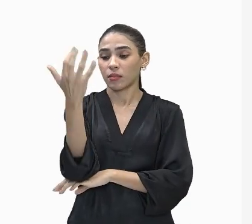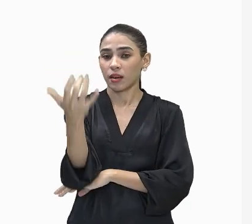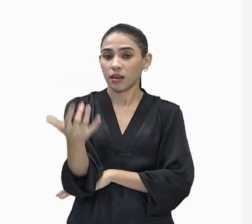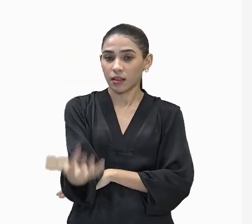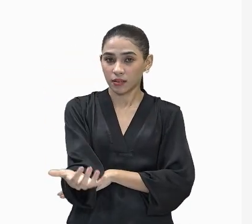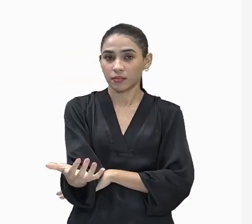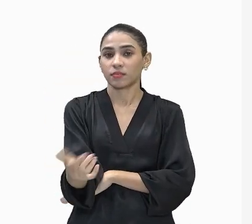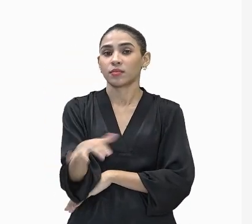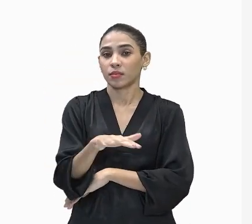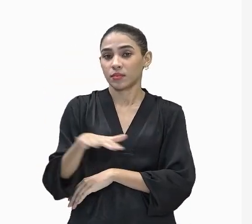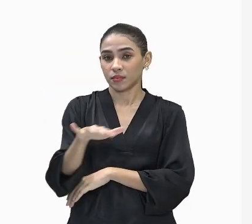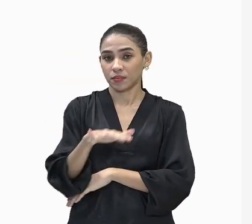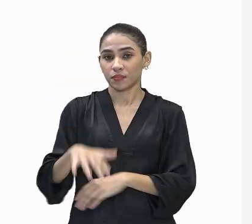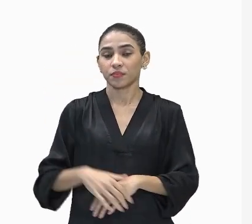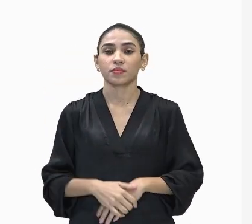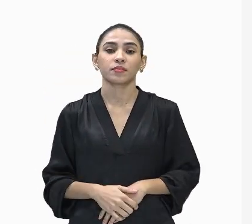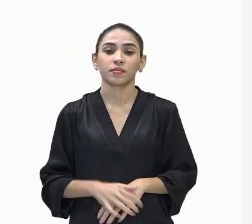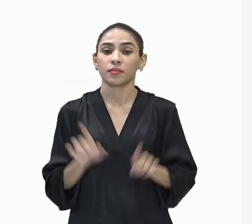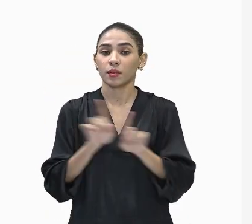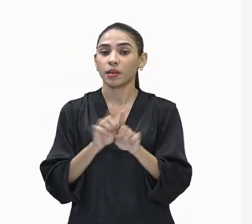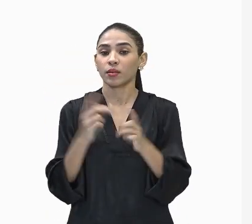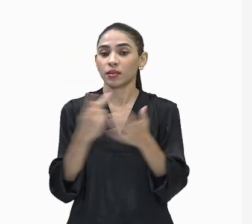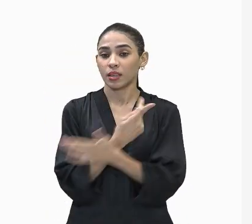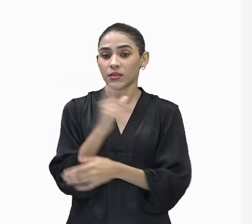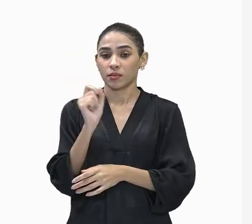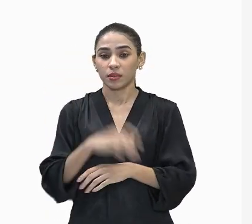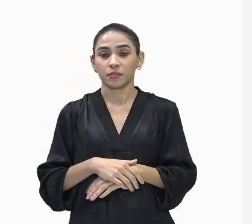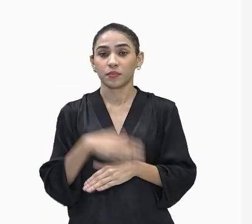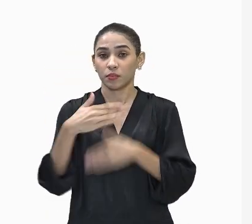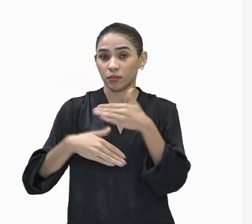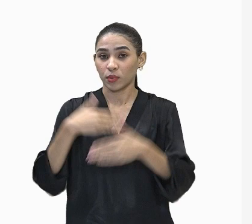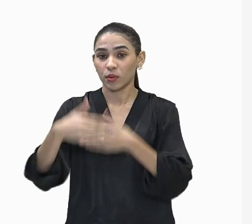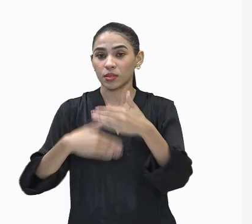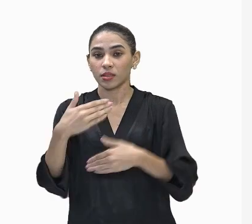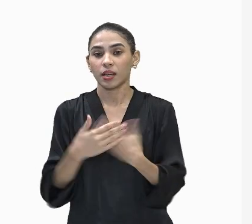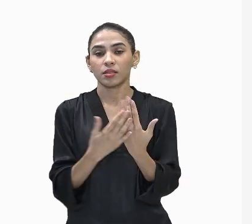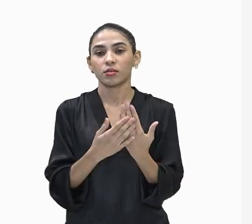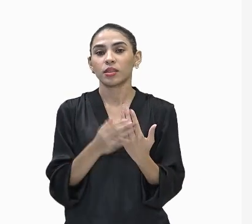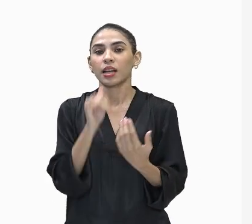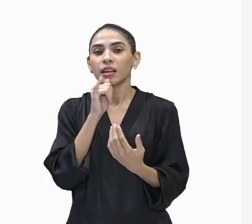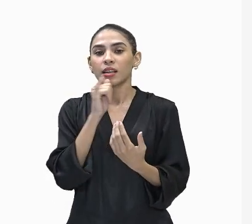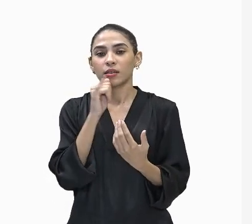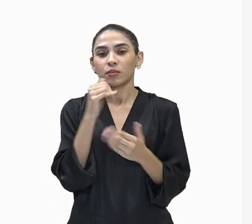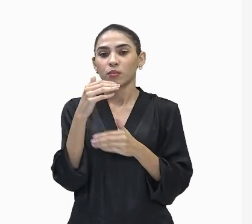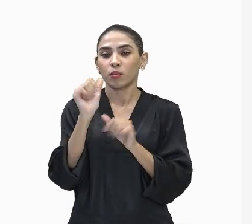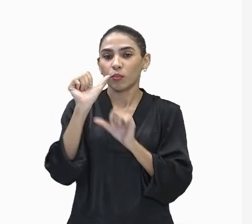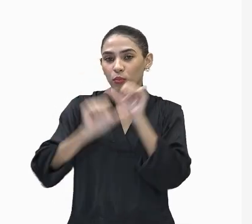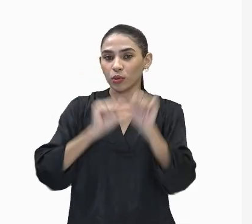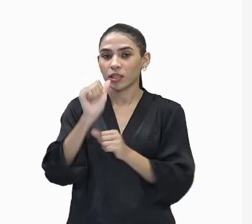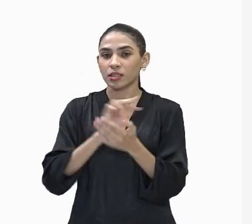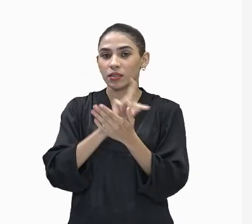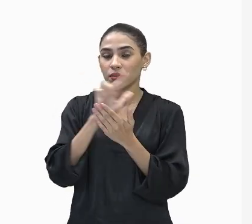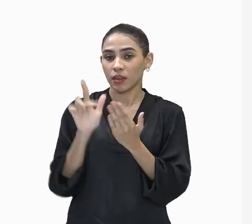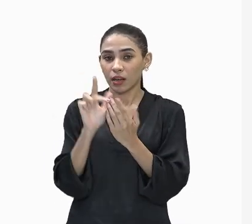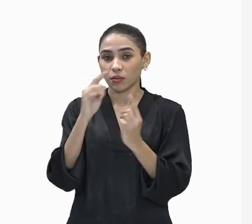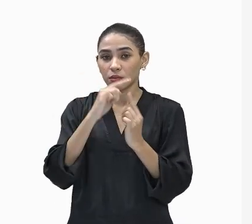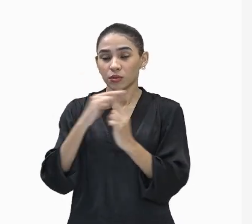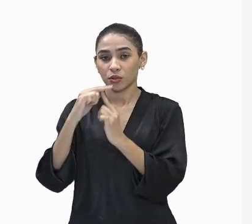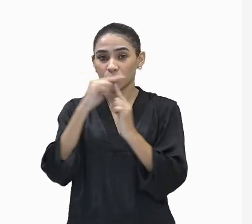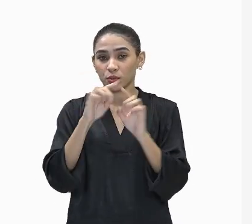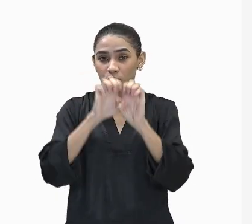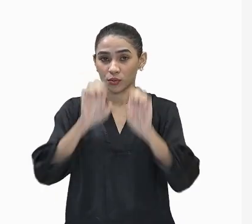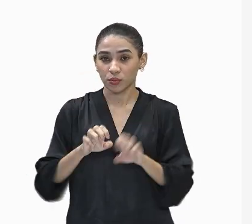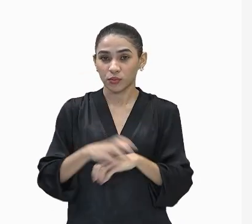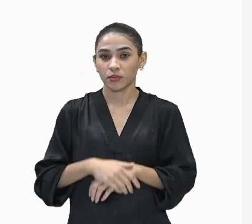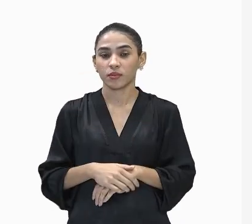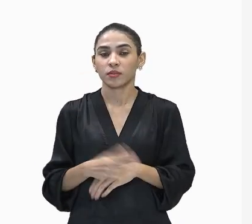num ambiente e aí o que que acontece o processo de reciclagem de diversos elementos voltando ali